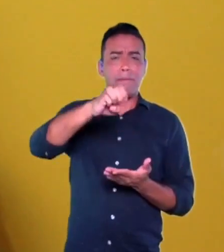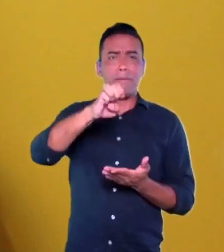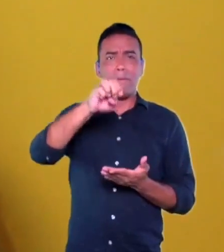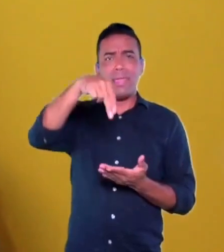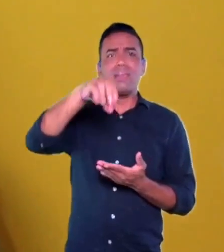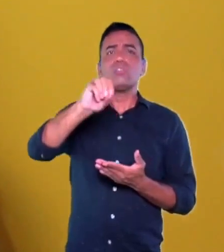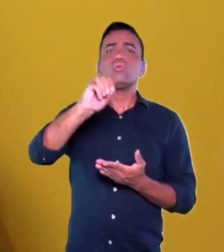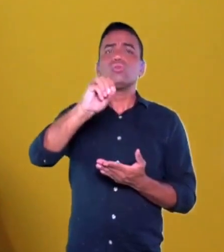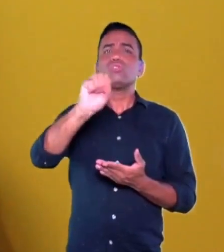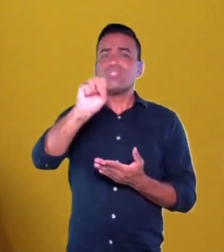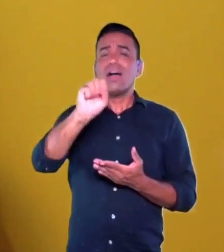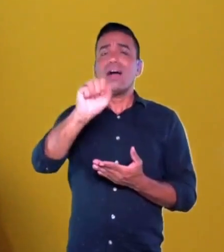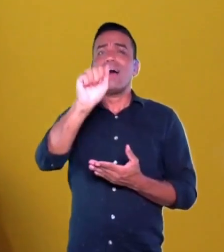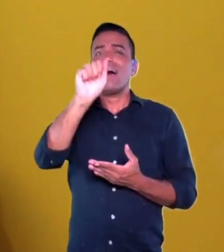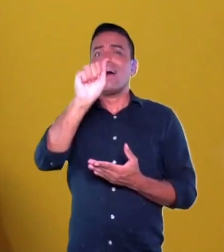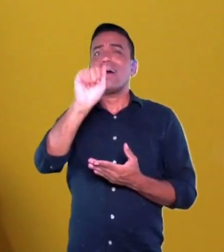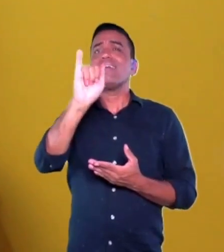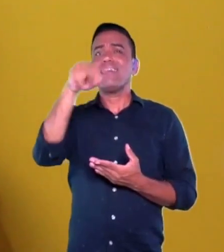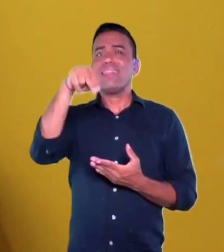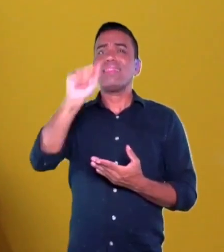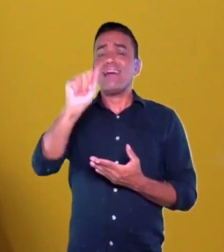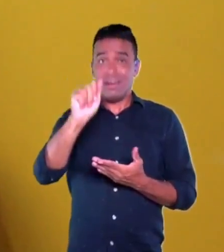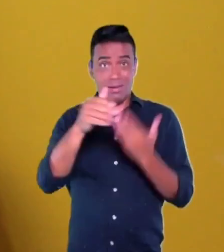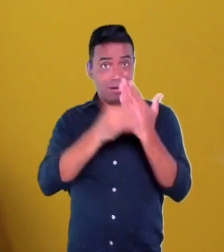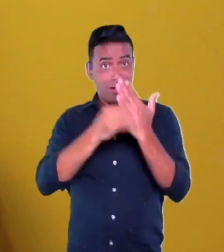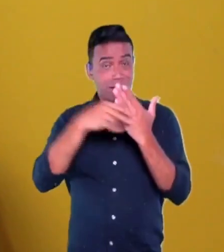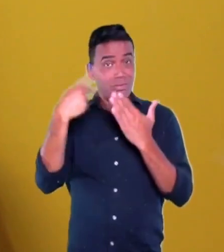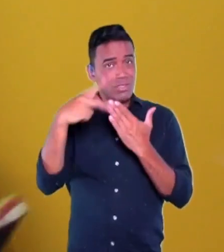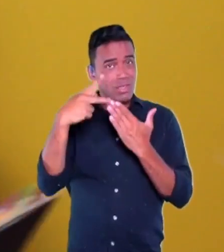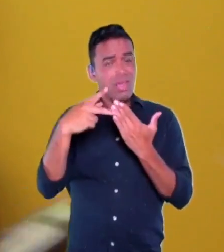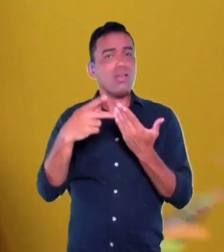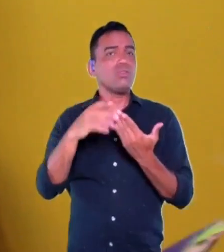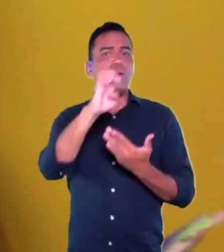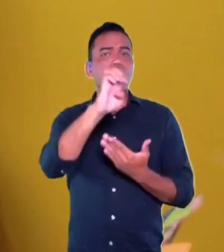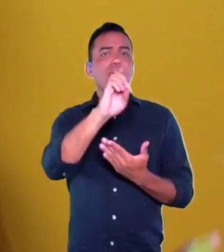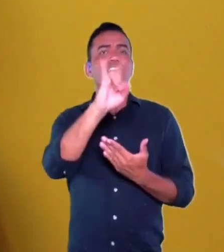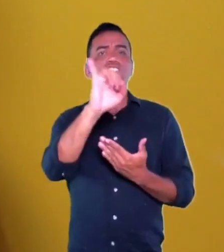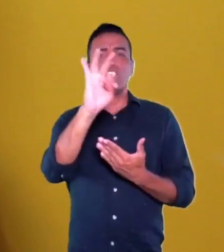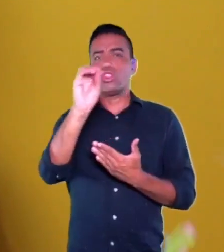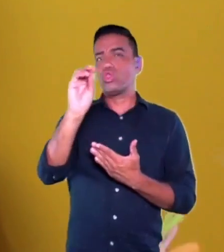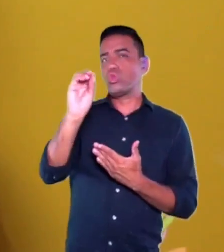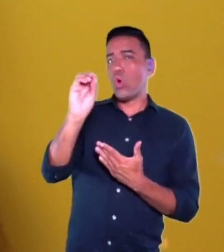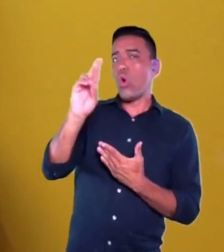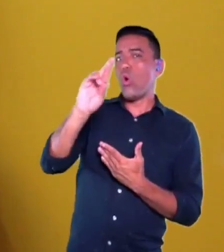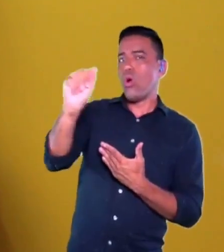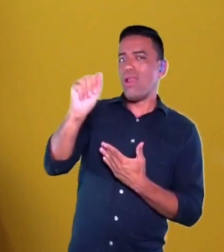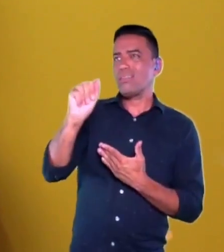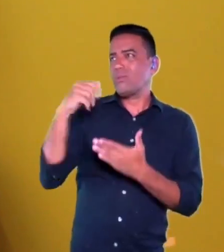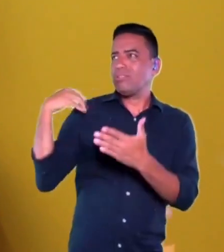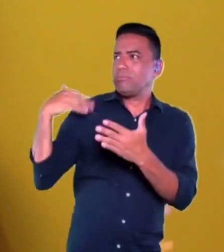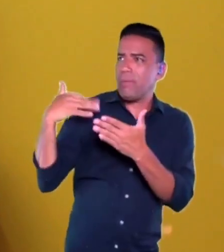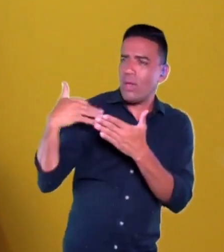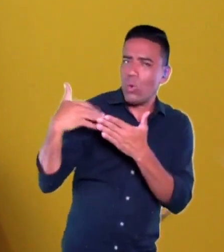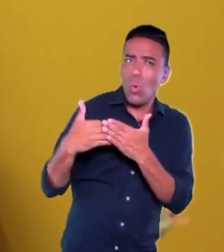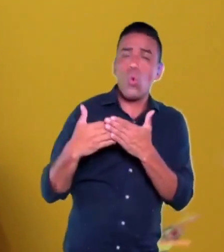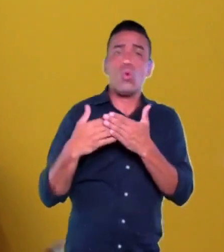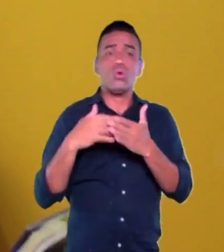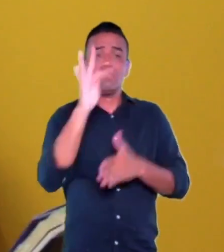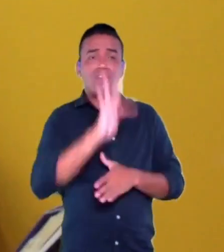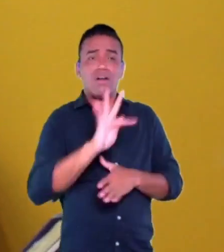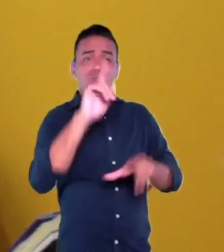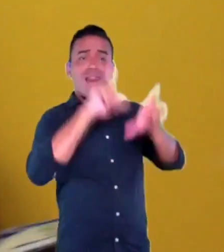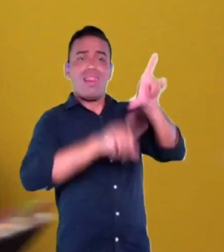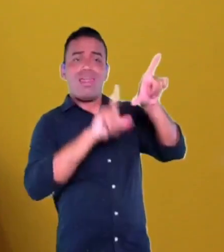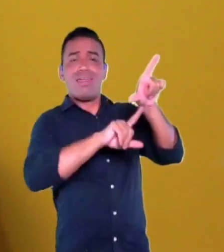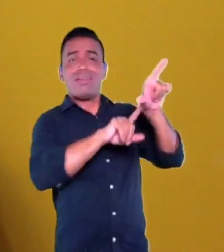traz muito do seu trabalho como editora, né? Queria só que você fizesse esse percurso seu da letras para